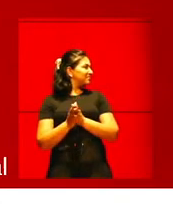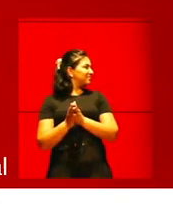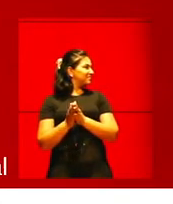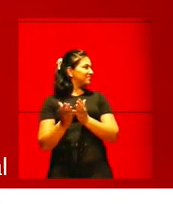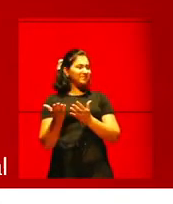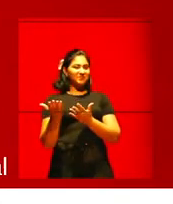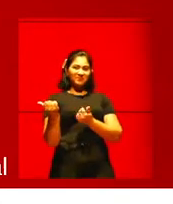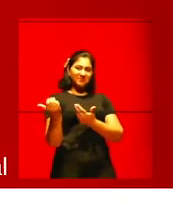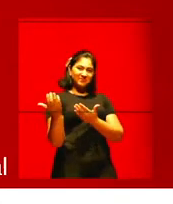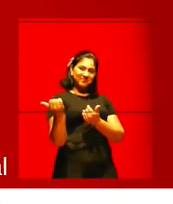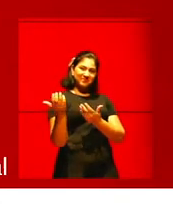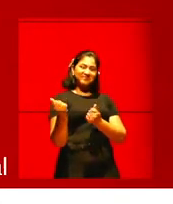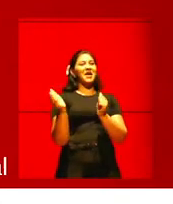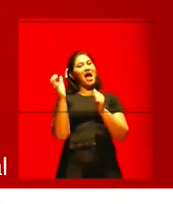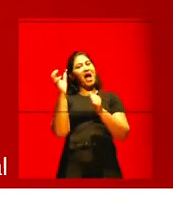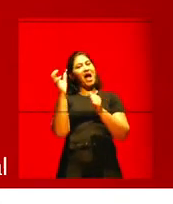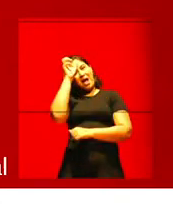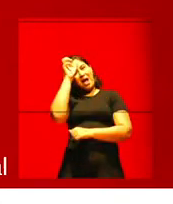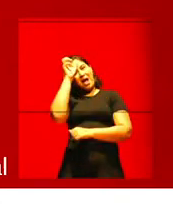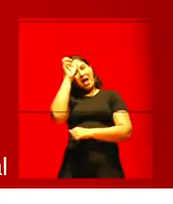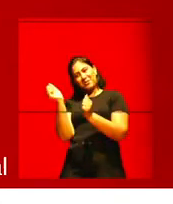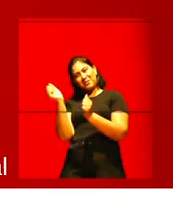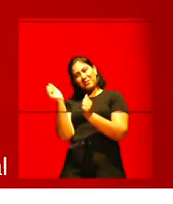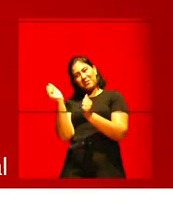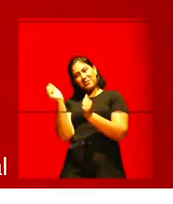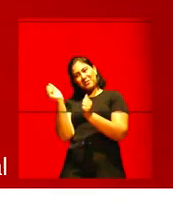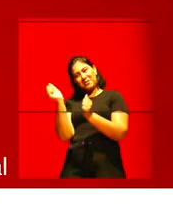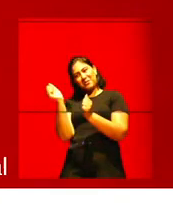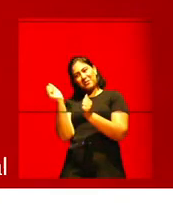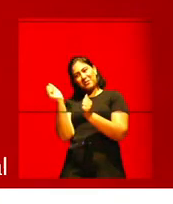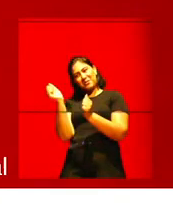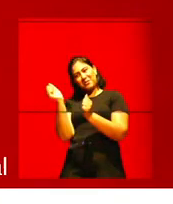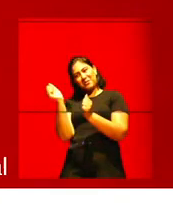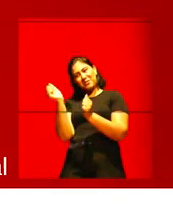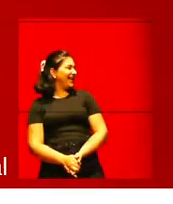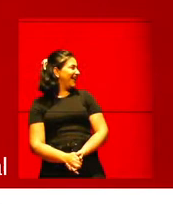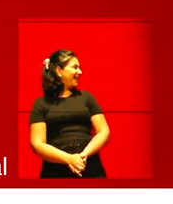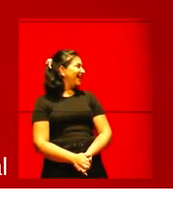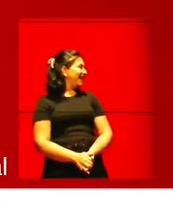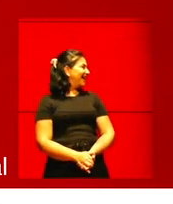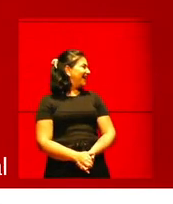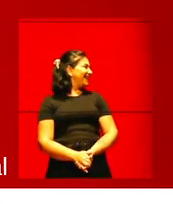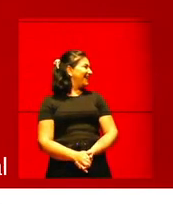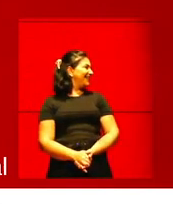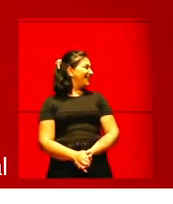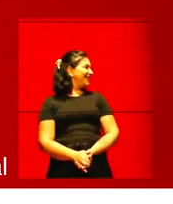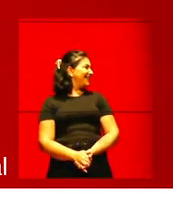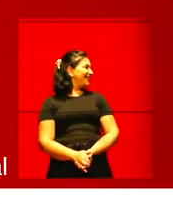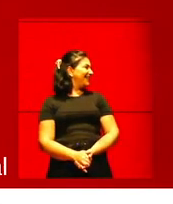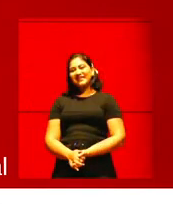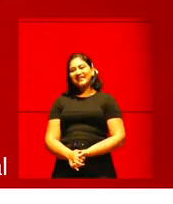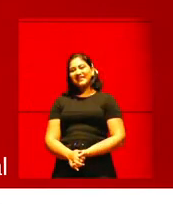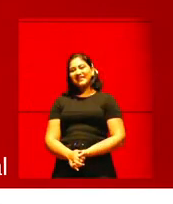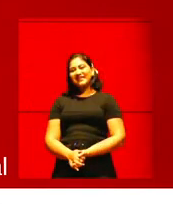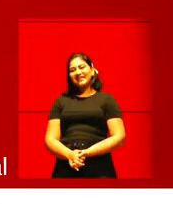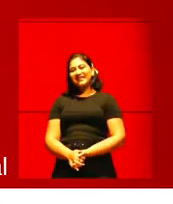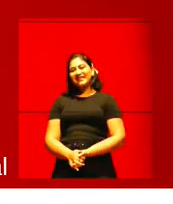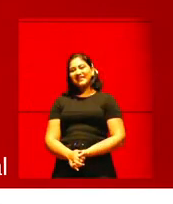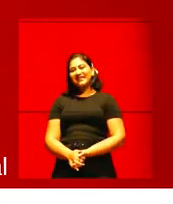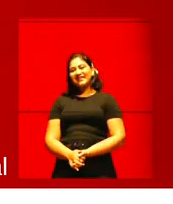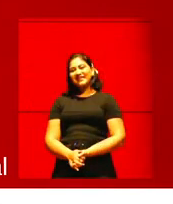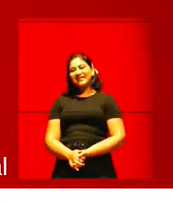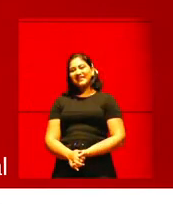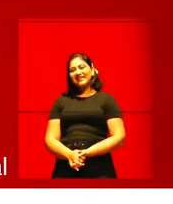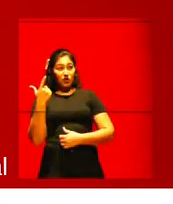Bate. Vem pro Enem comigo. Eu quero ver vocês virando aí. Eu sei que o espaço é pequeno, mas dá. Tá bom? Vamos lá. Só